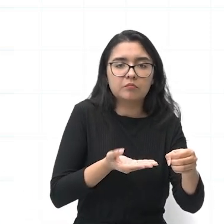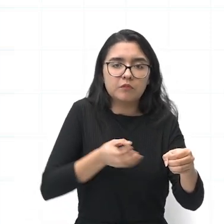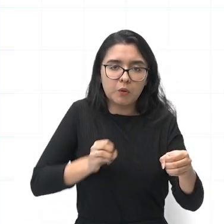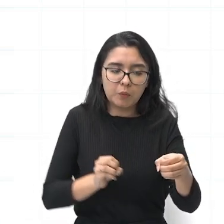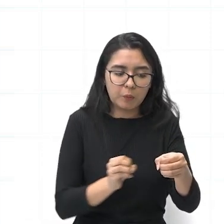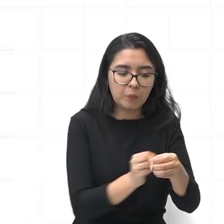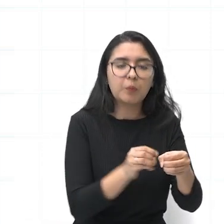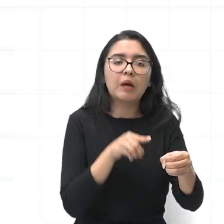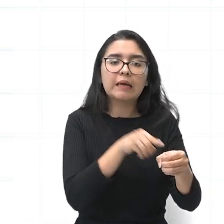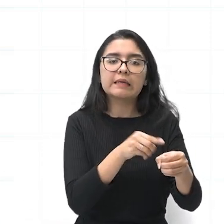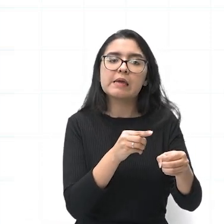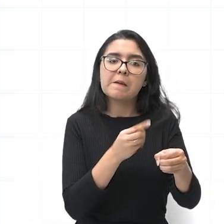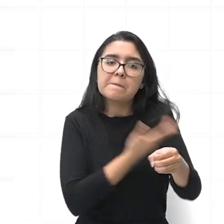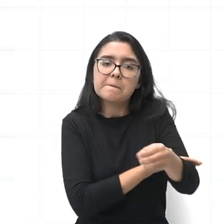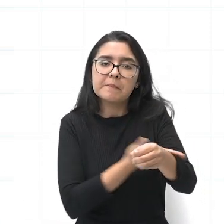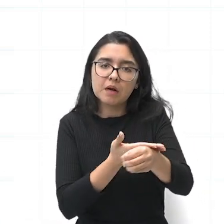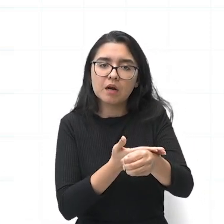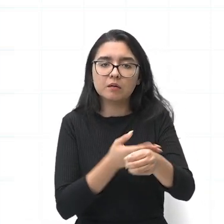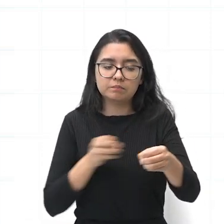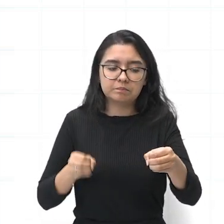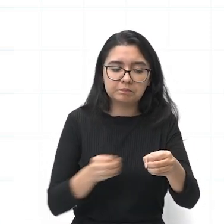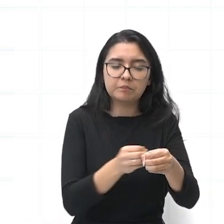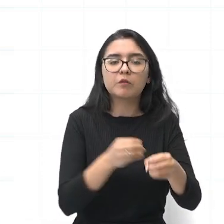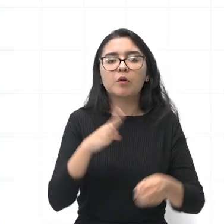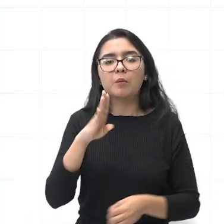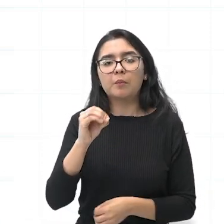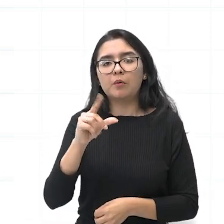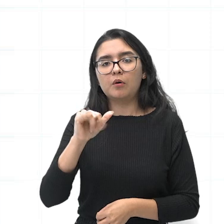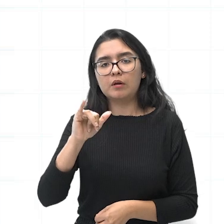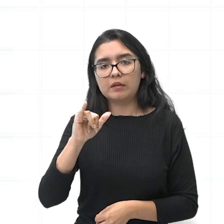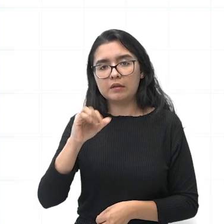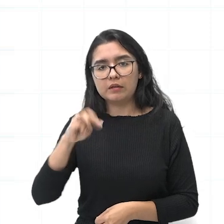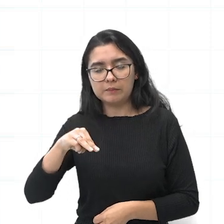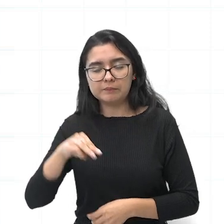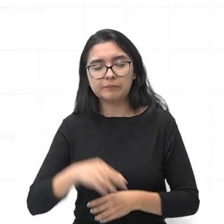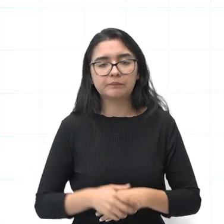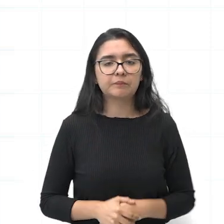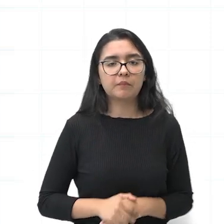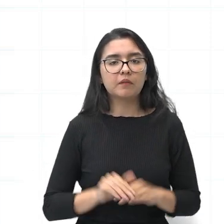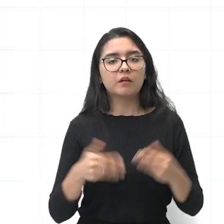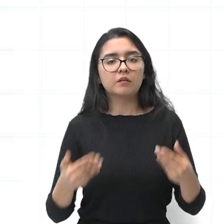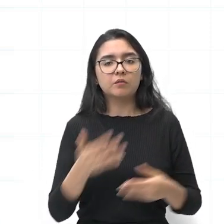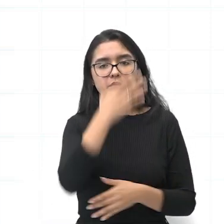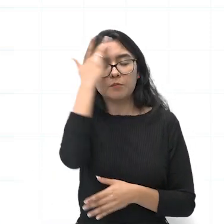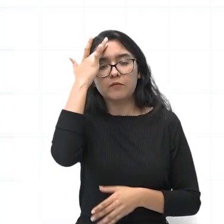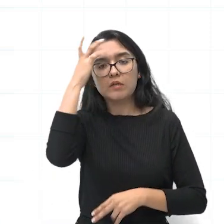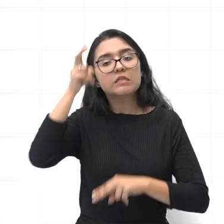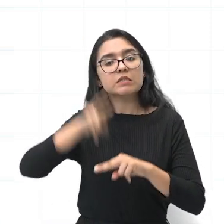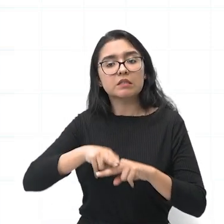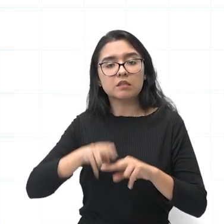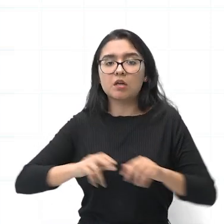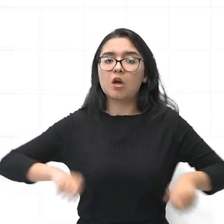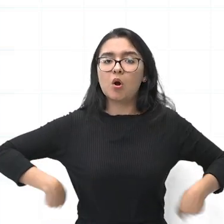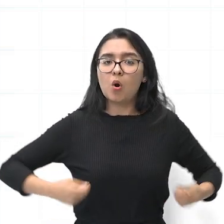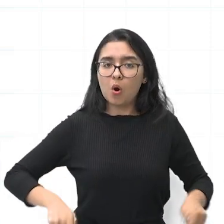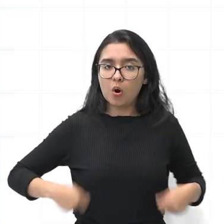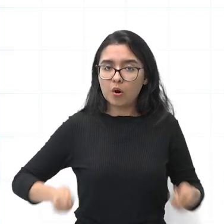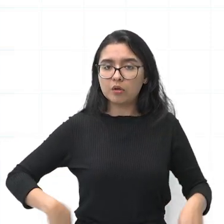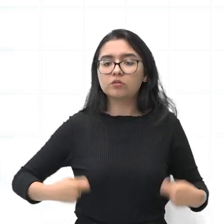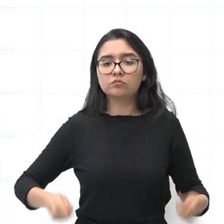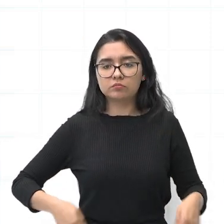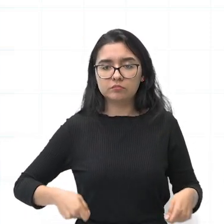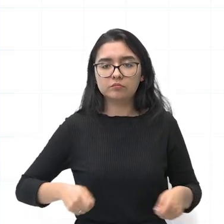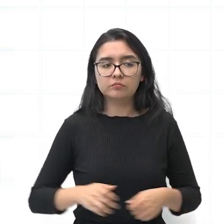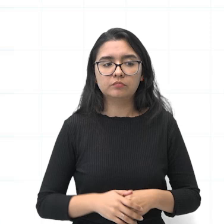uma bola branca, que é o jack ou o bolim, como eu já tinha dito a vocês. Os atletas ficam sentados, né, nas cadeiras de